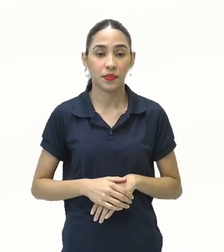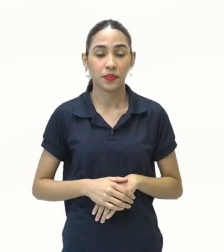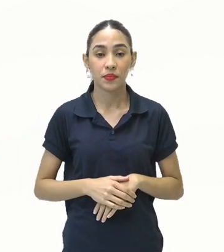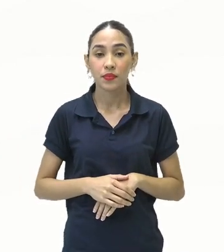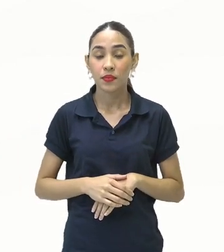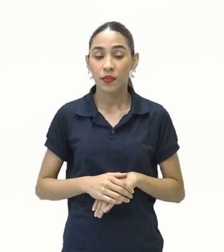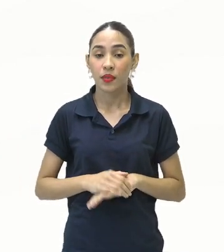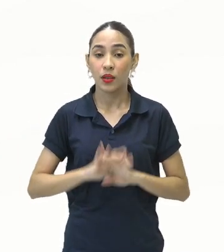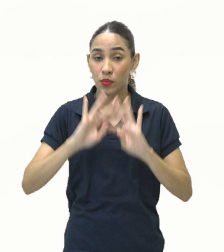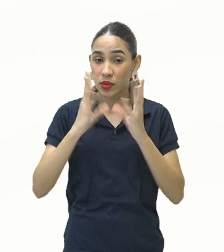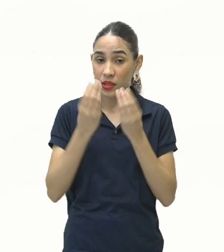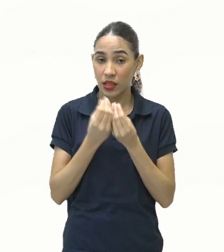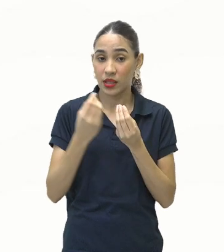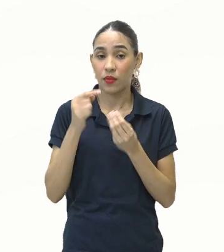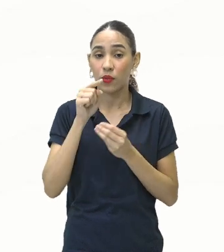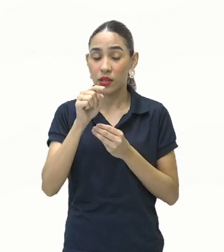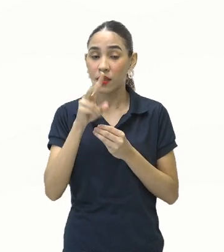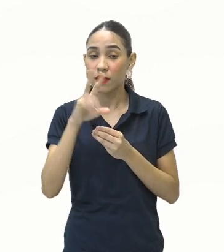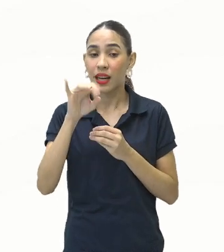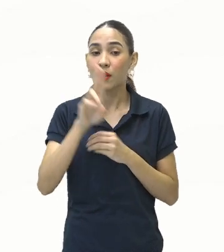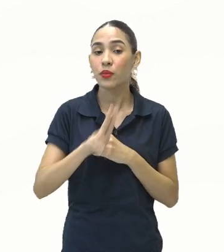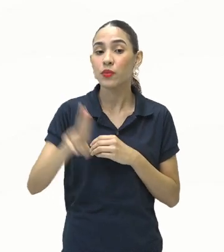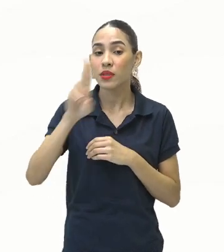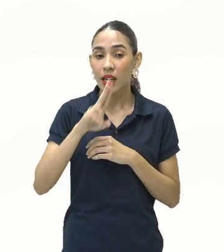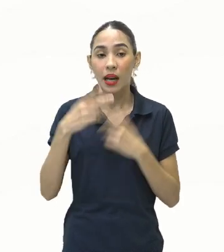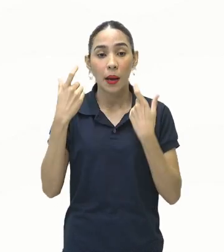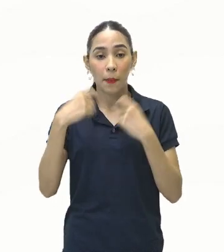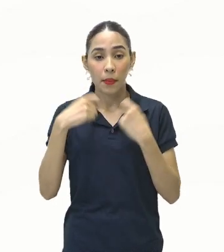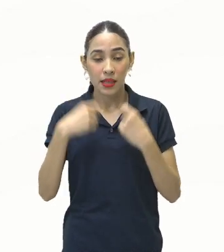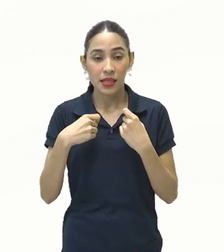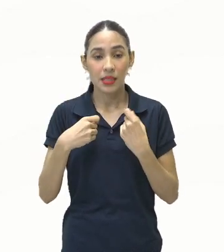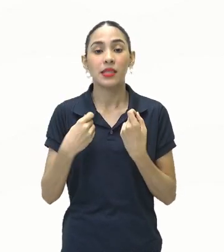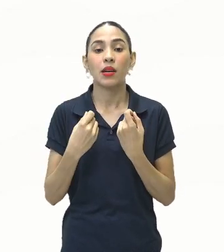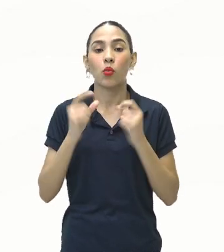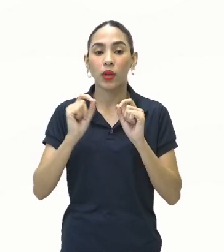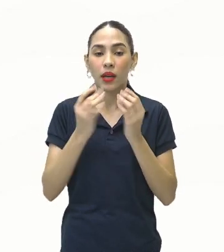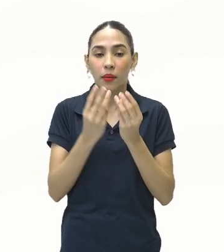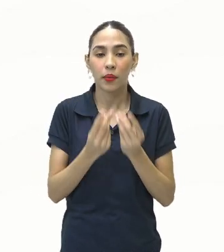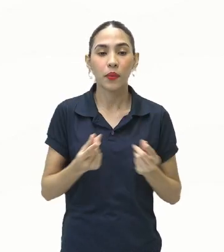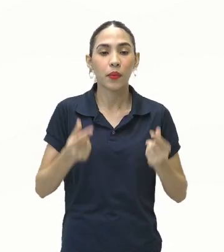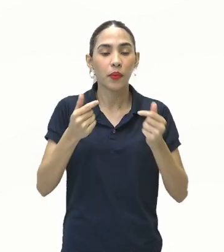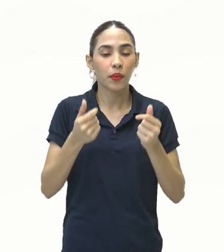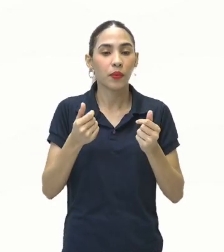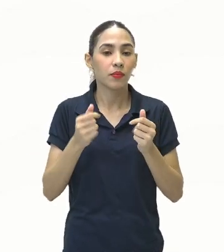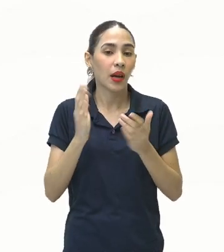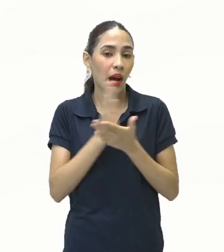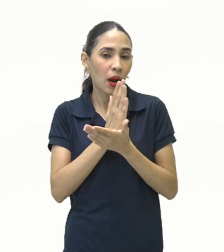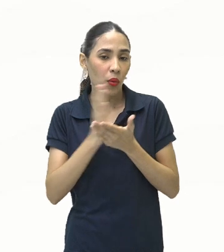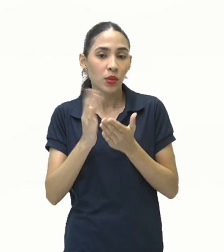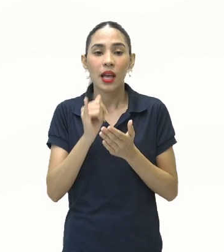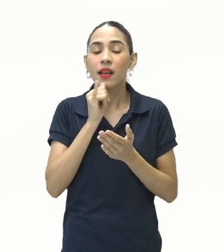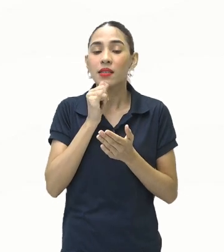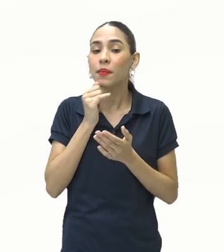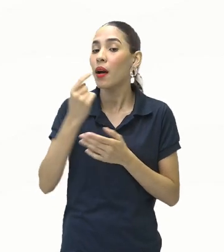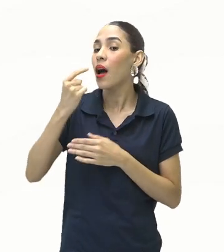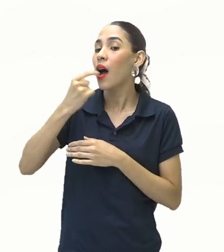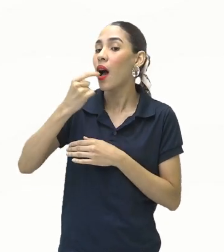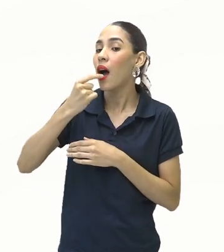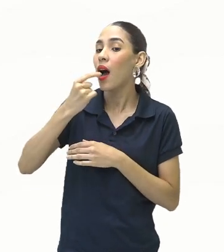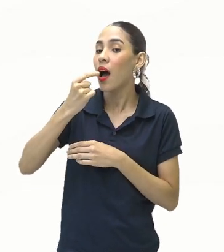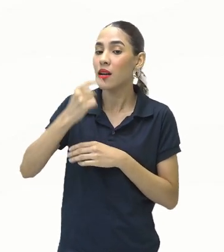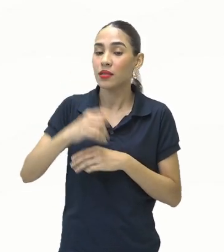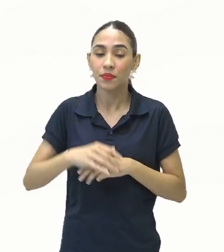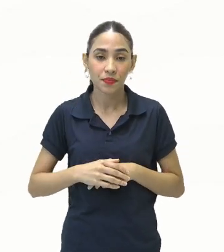do composto que eu estou utilizando ali, ele tem que dissolver em determinada região. Tem alguns que você coloca debaixo da língua,